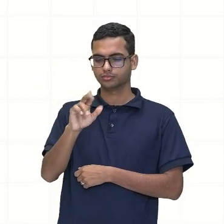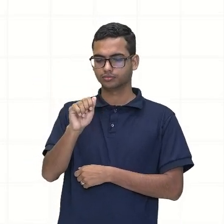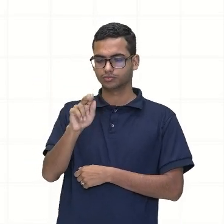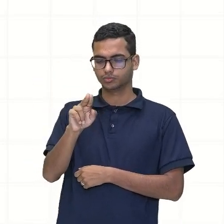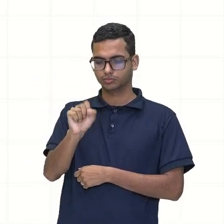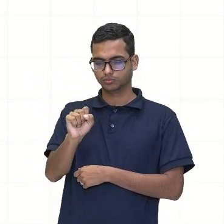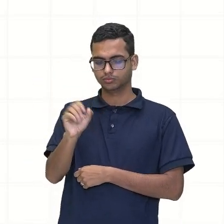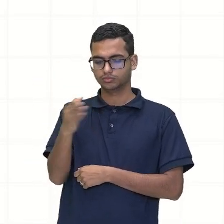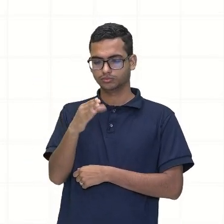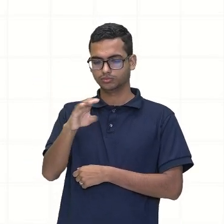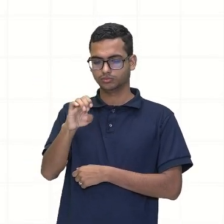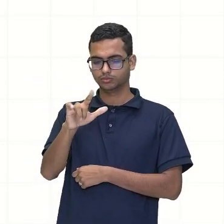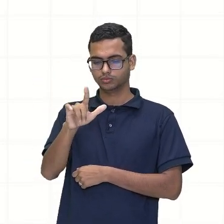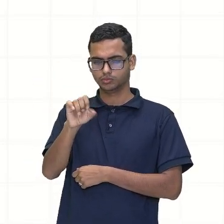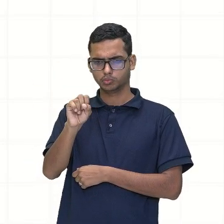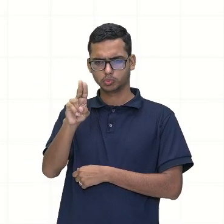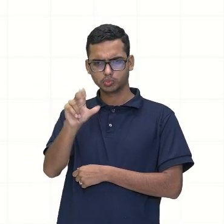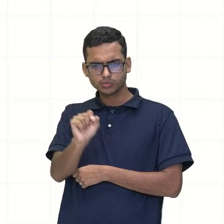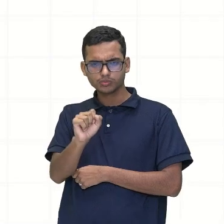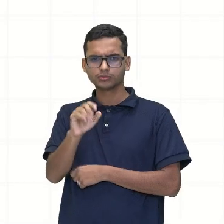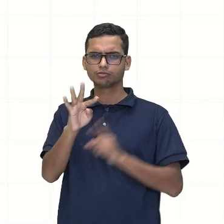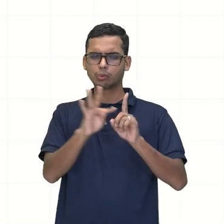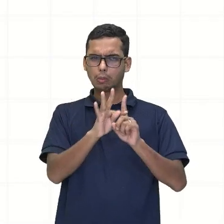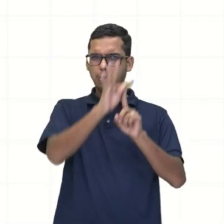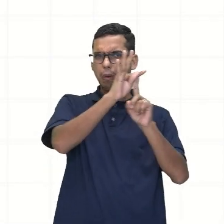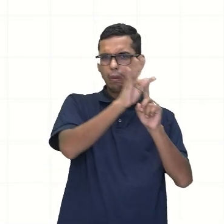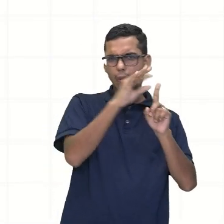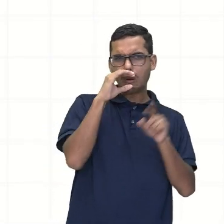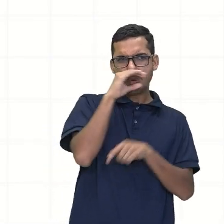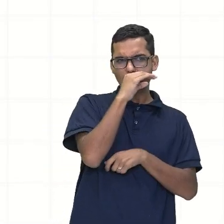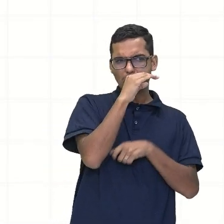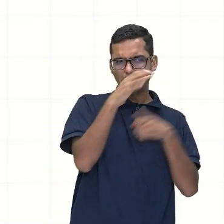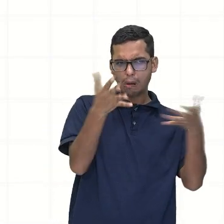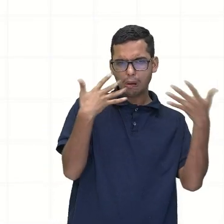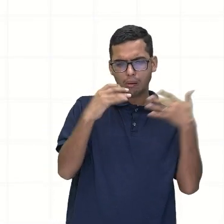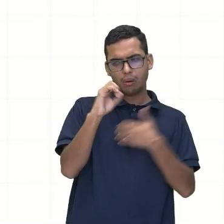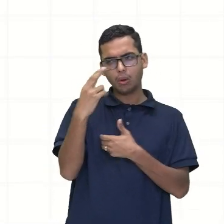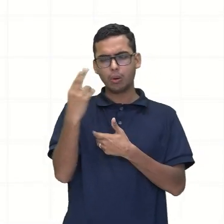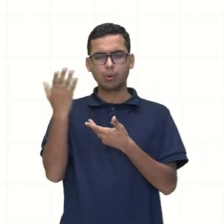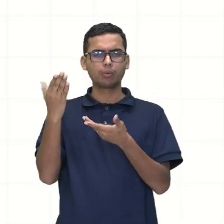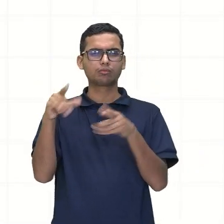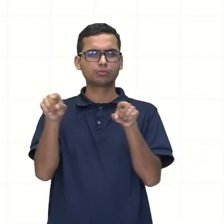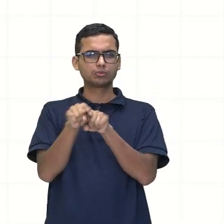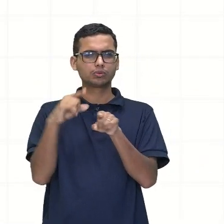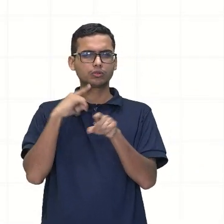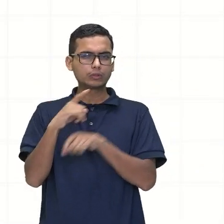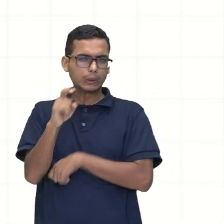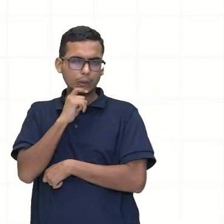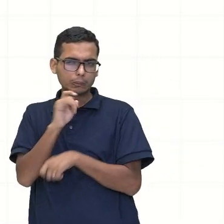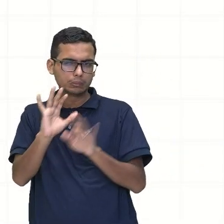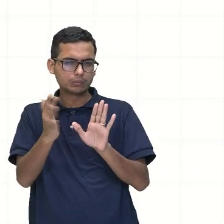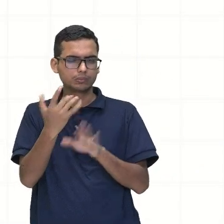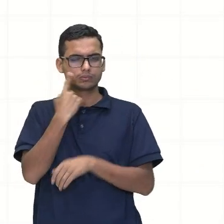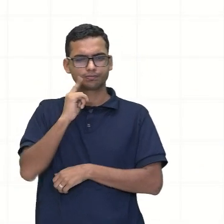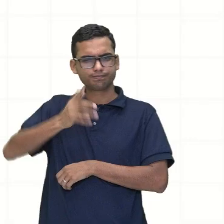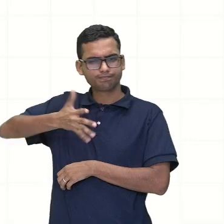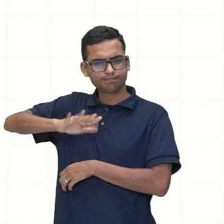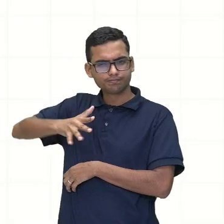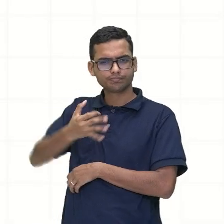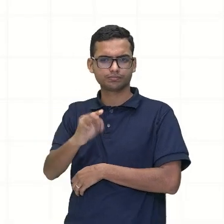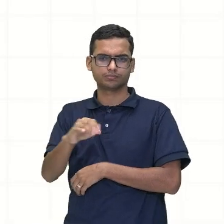não, ainda assim não é nem muito alta e nem muito baixa, tá ok? Vamos